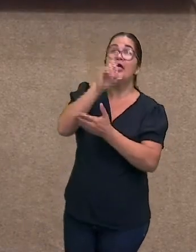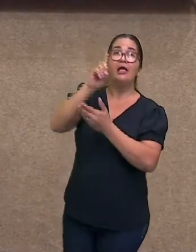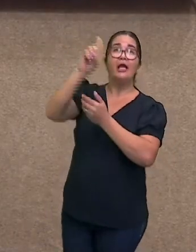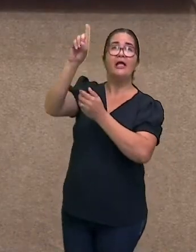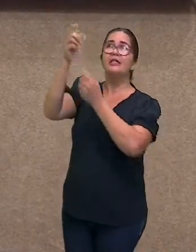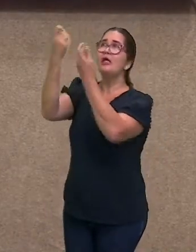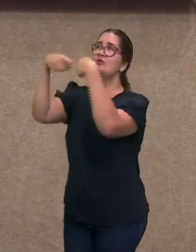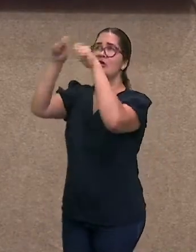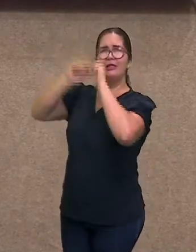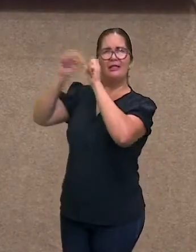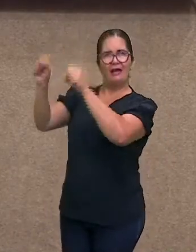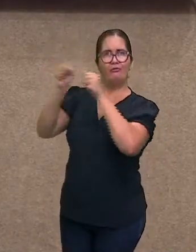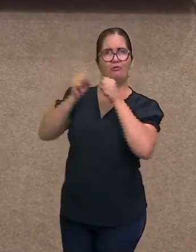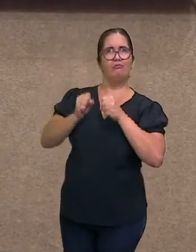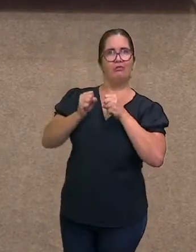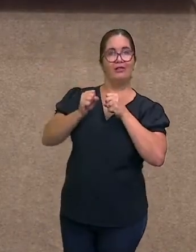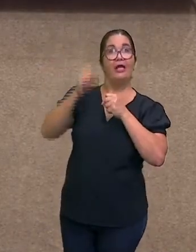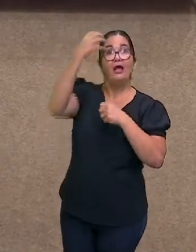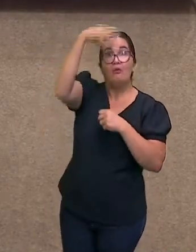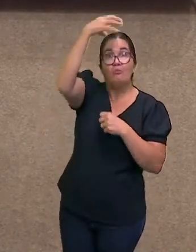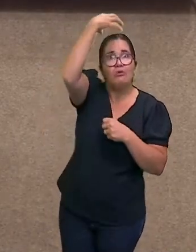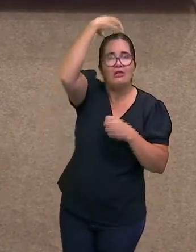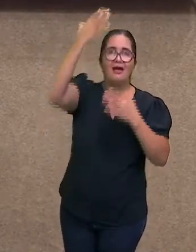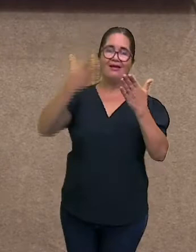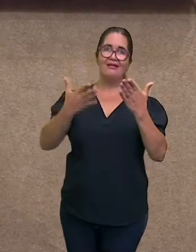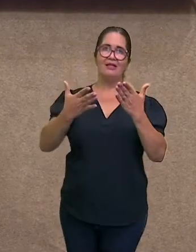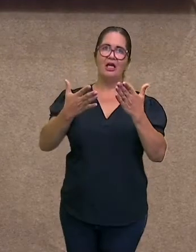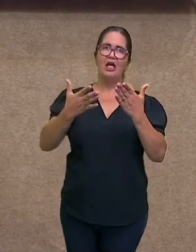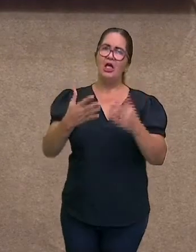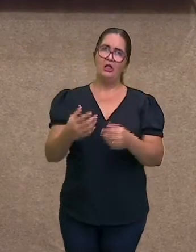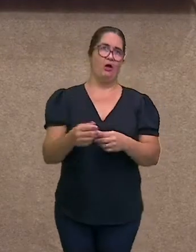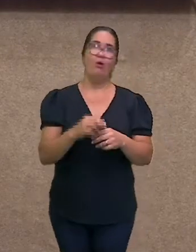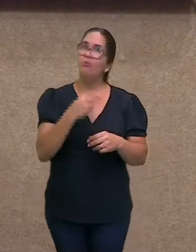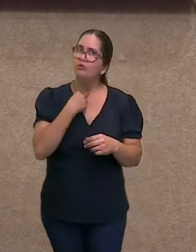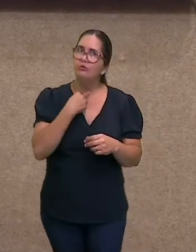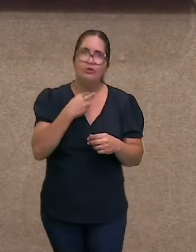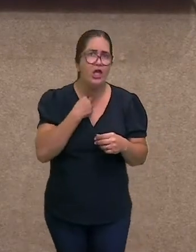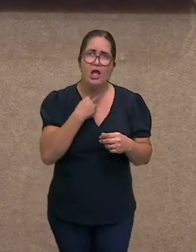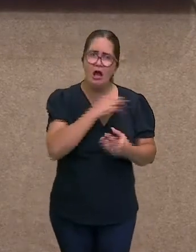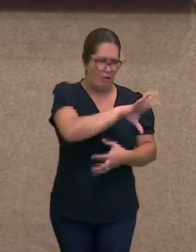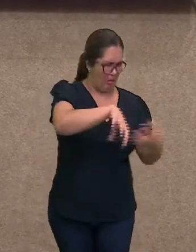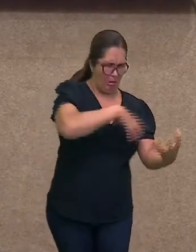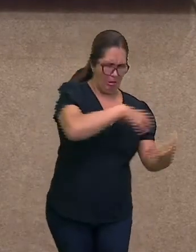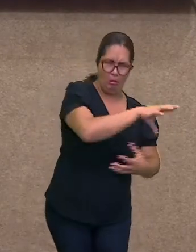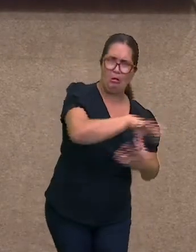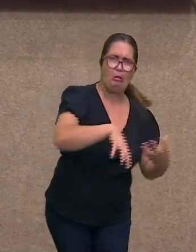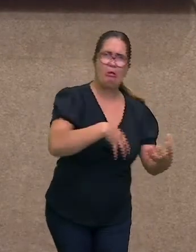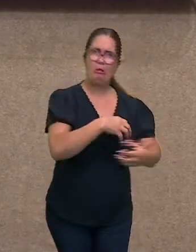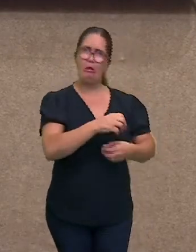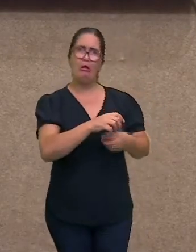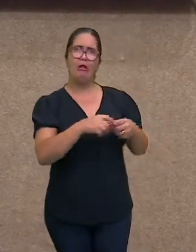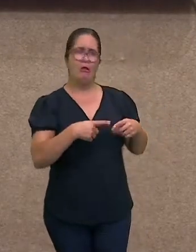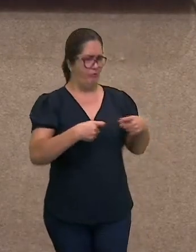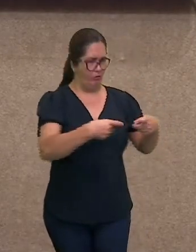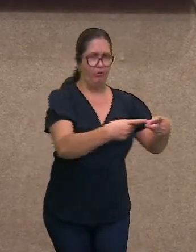monárquico sagrado. Qualquer rebelião contra ele era considerada